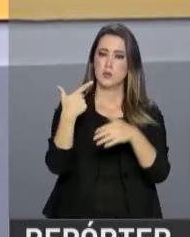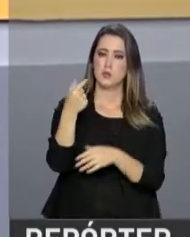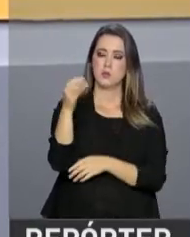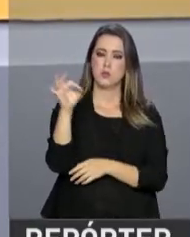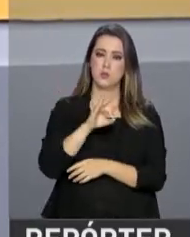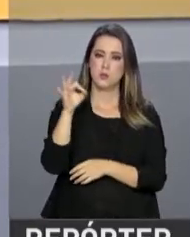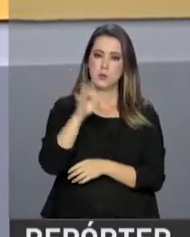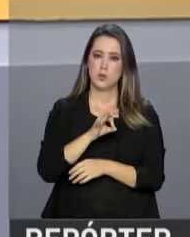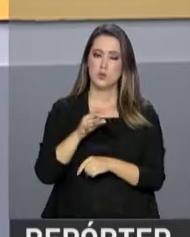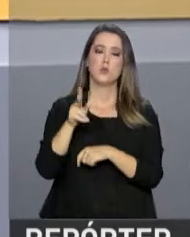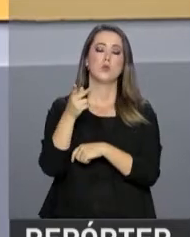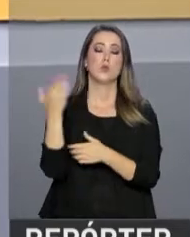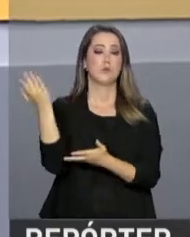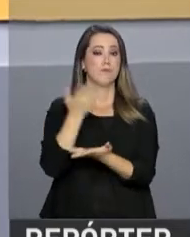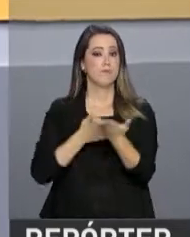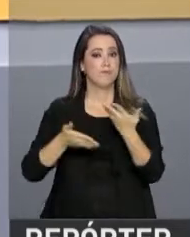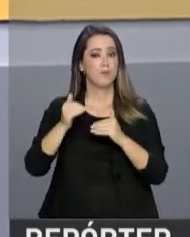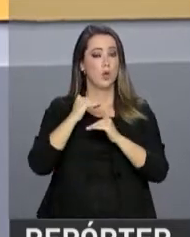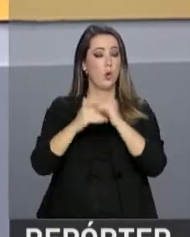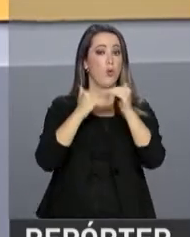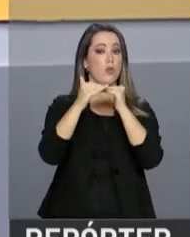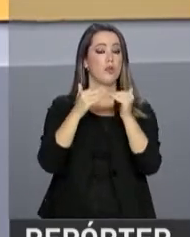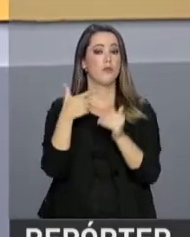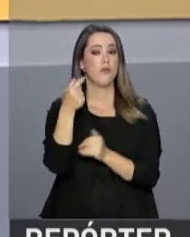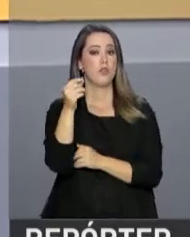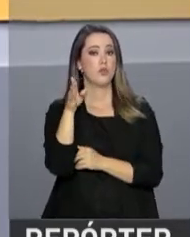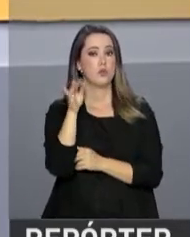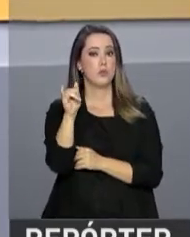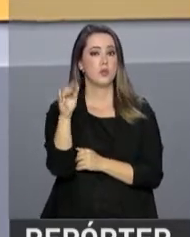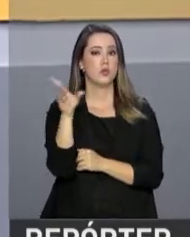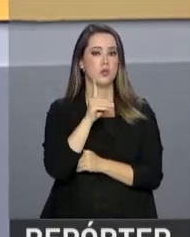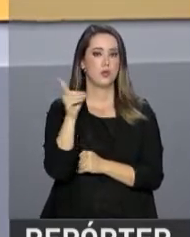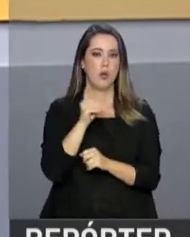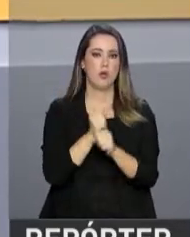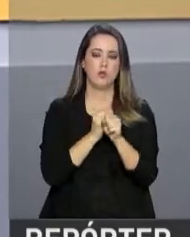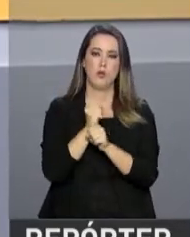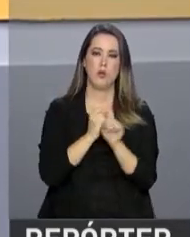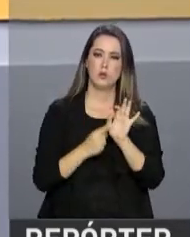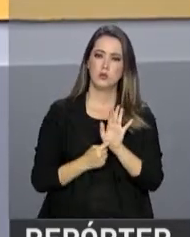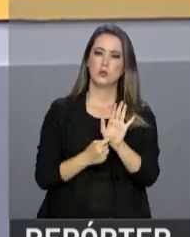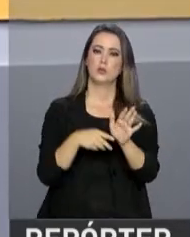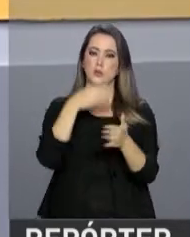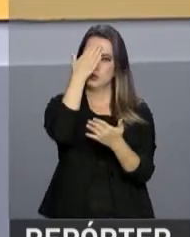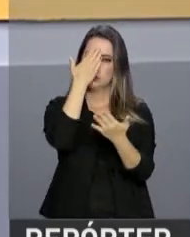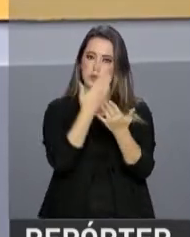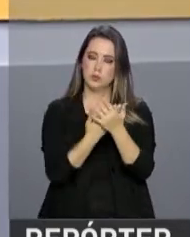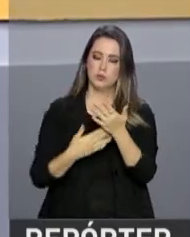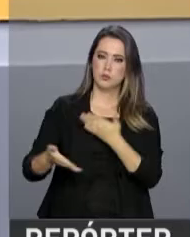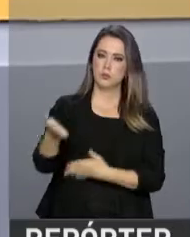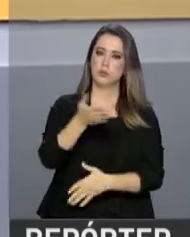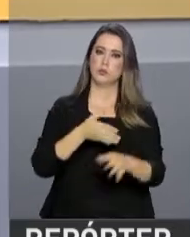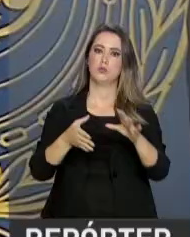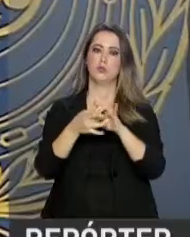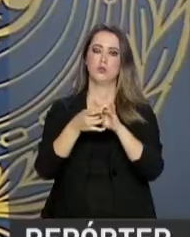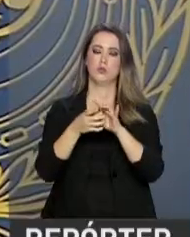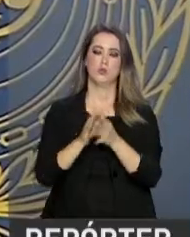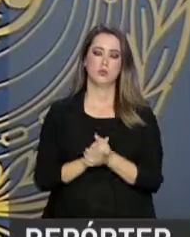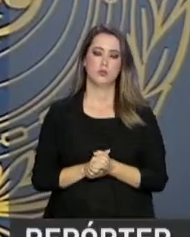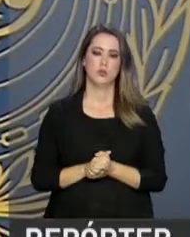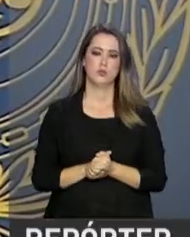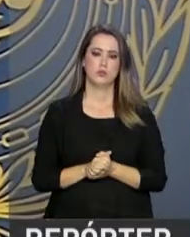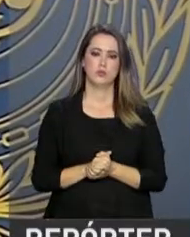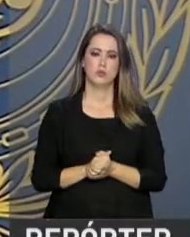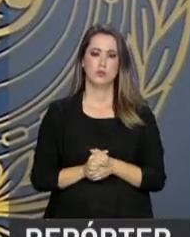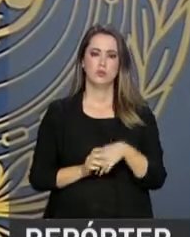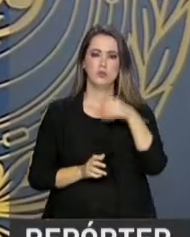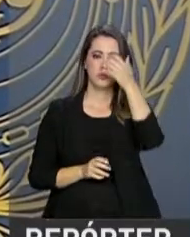países árabes que chegou a 20 bilhões de dólares ao ano e mostrou confiança na ampliação dessa parceria parentes